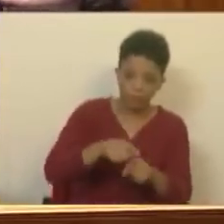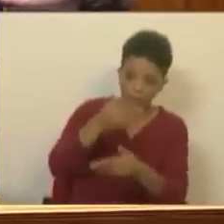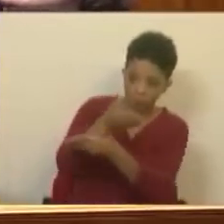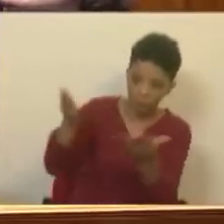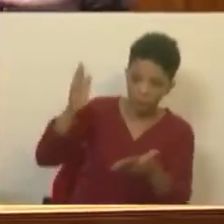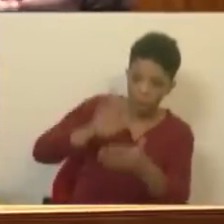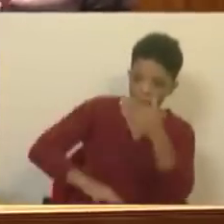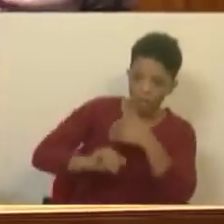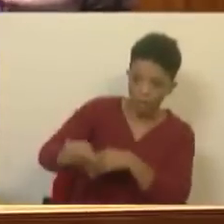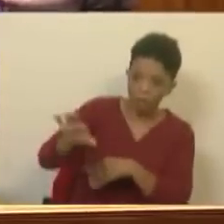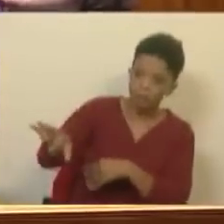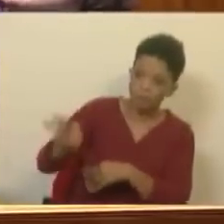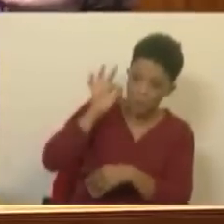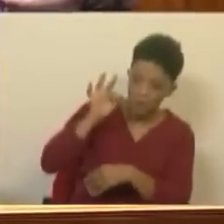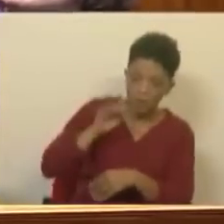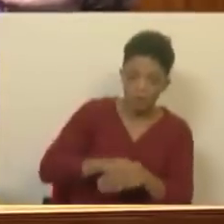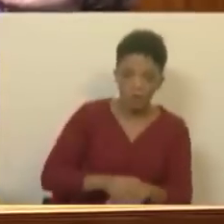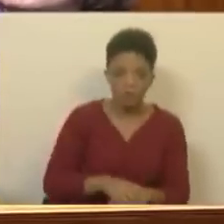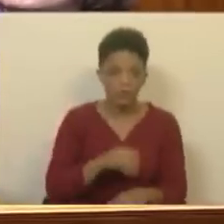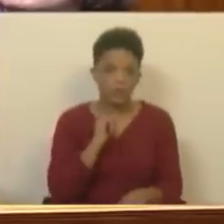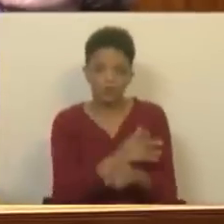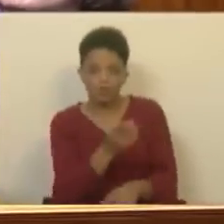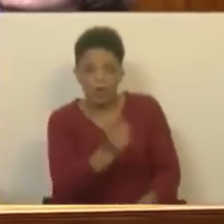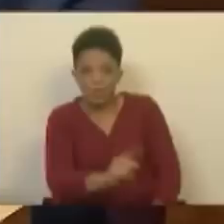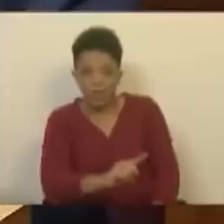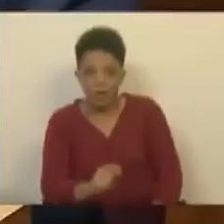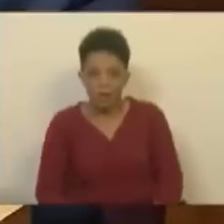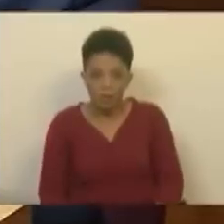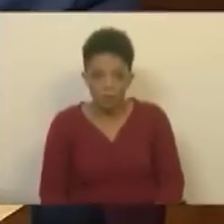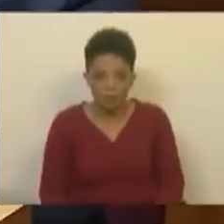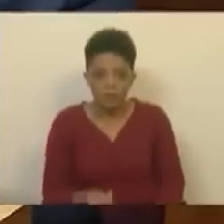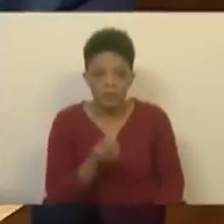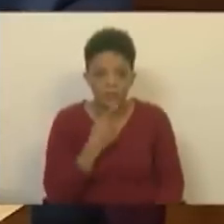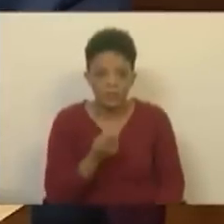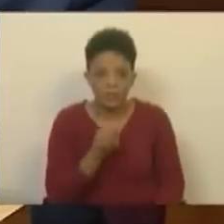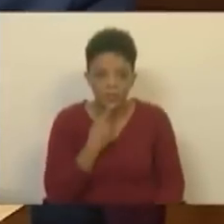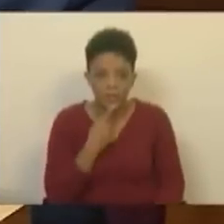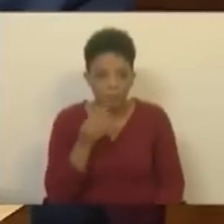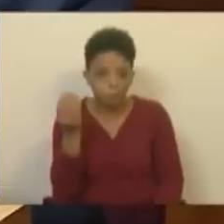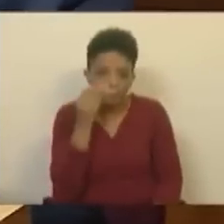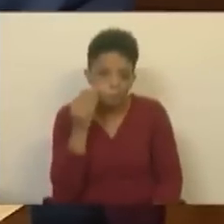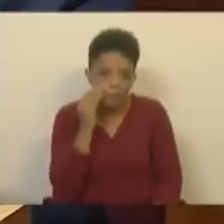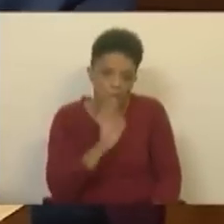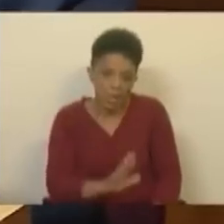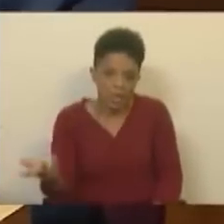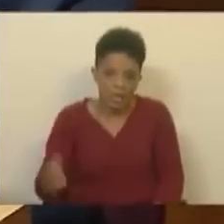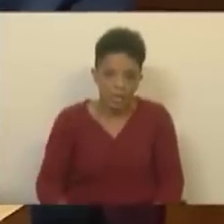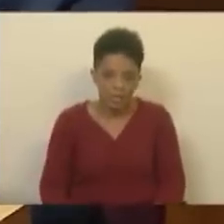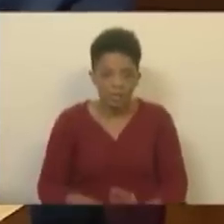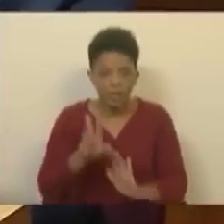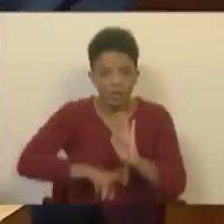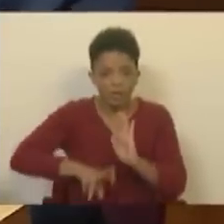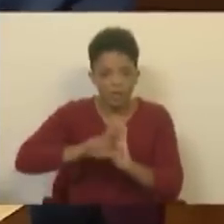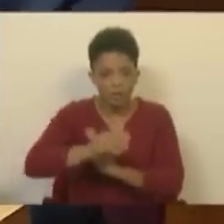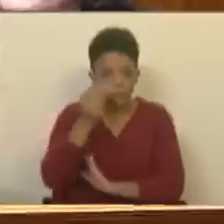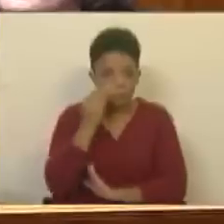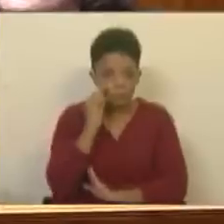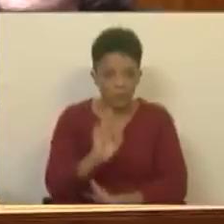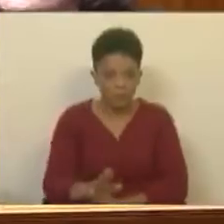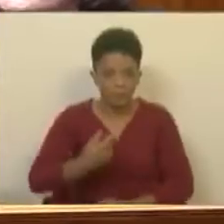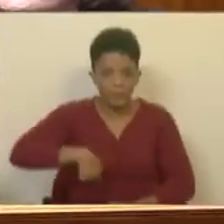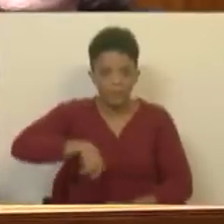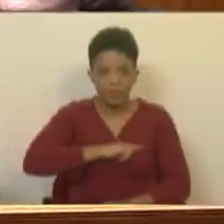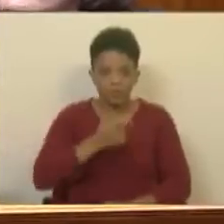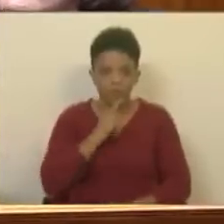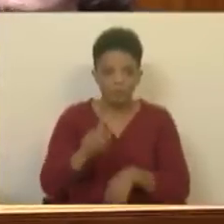os senhores Deputado camaradas foram eleitos e não outros que foram eleitos quer dizer é assim é assim as regras são assim portanto